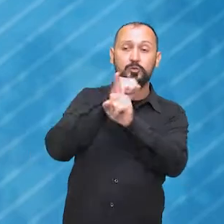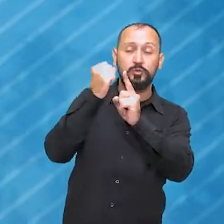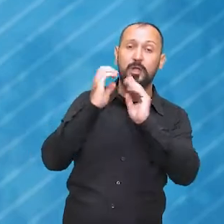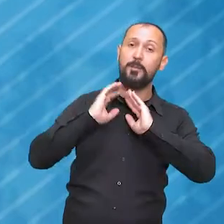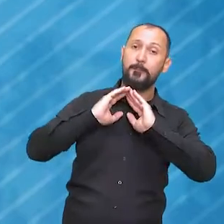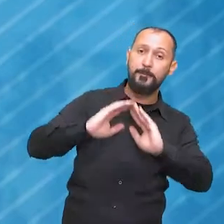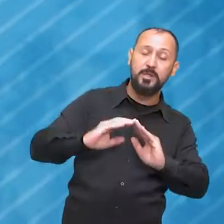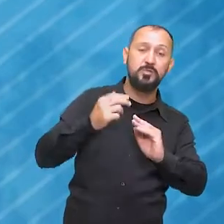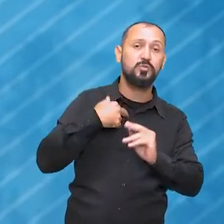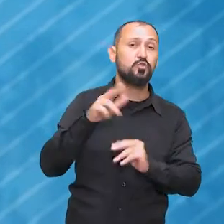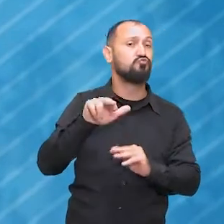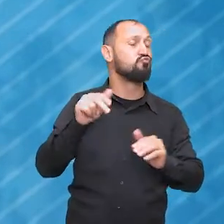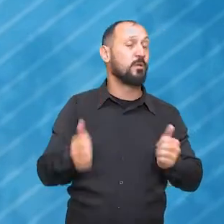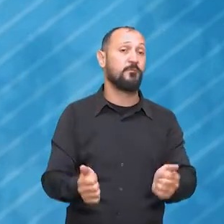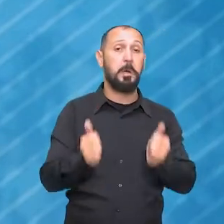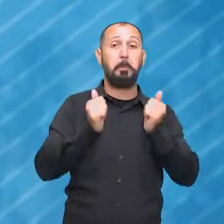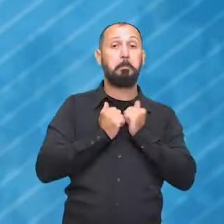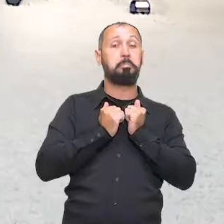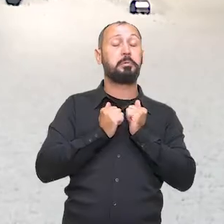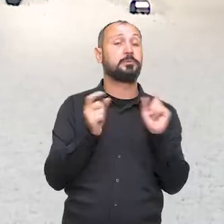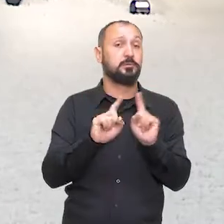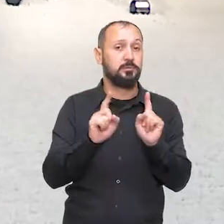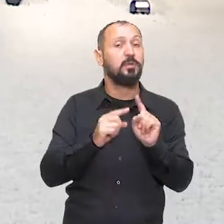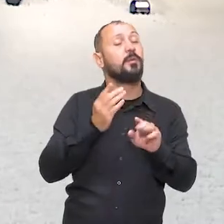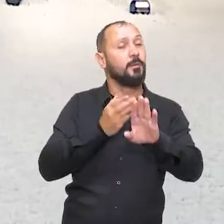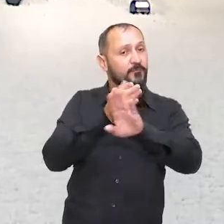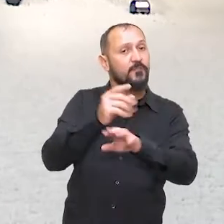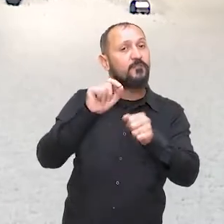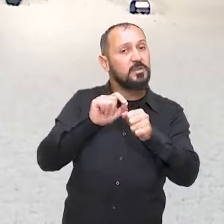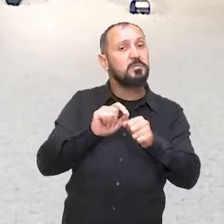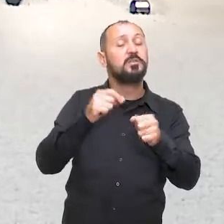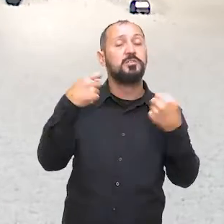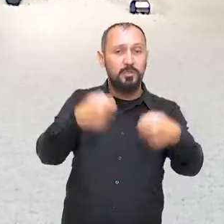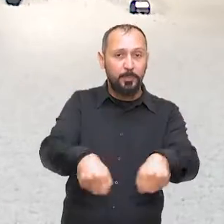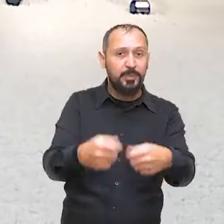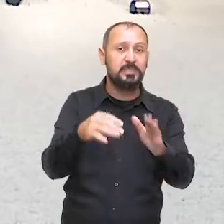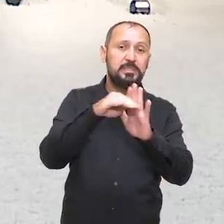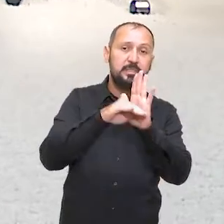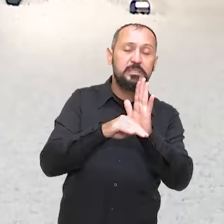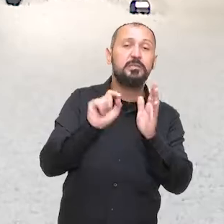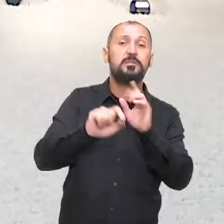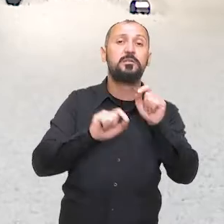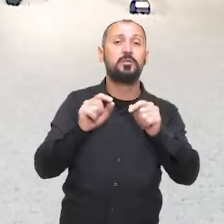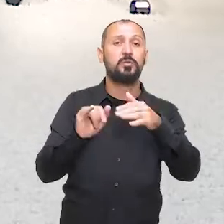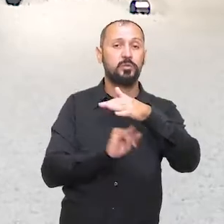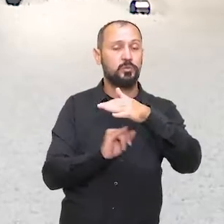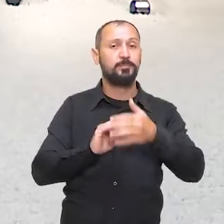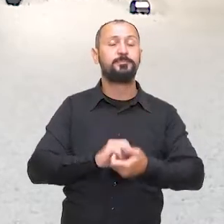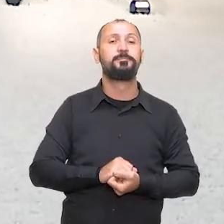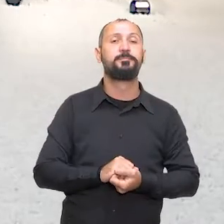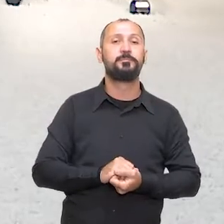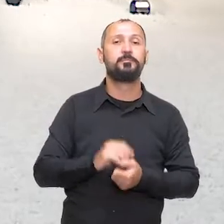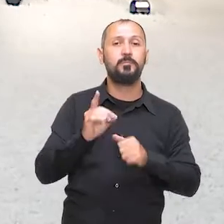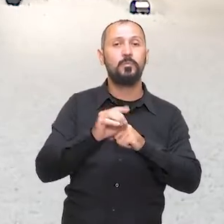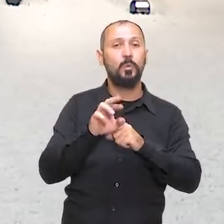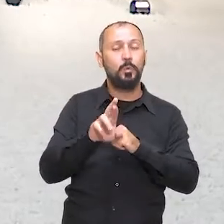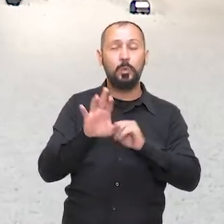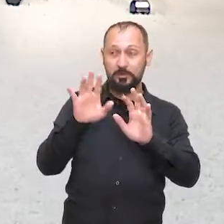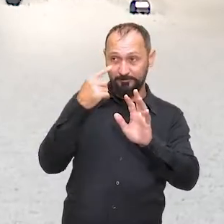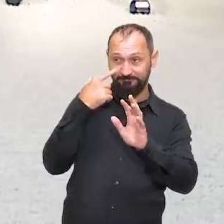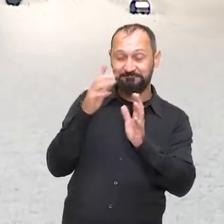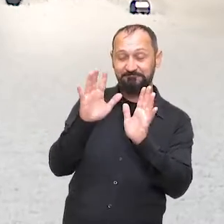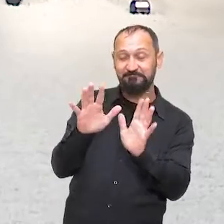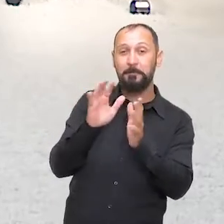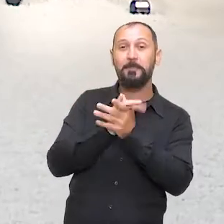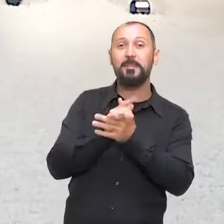quando demandado pela sociedade, não vai se obstar a responder e tomar as medidas que a gente entender cabíveis, enquanto instituição.